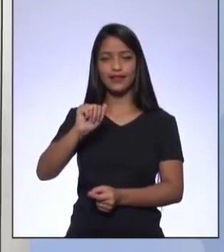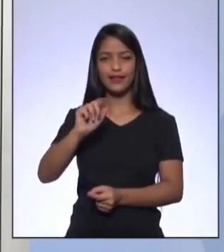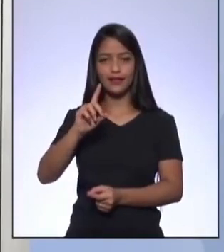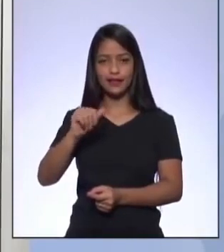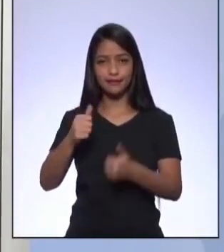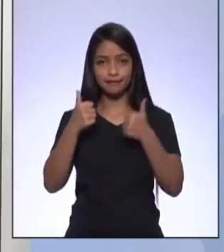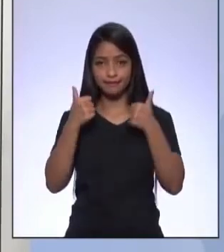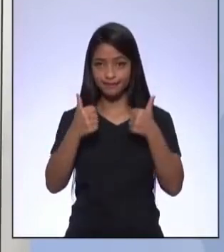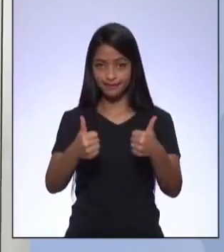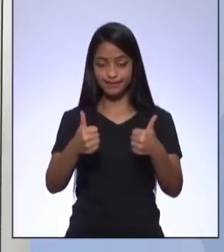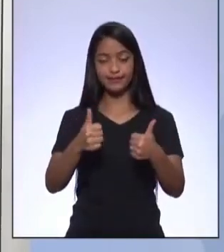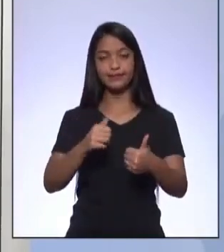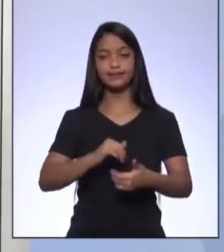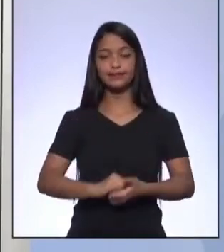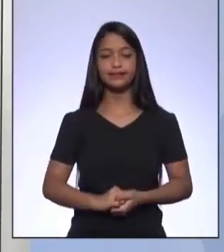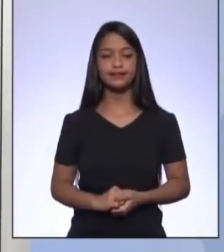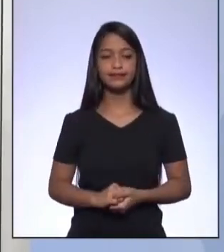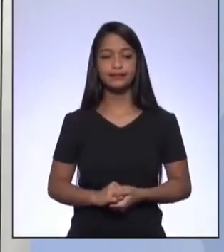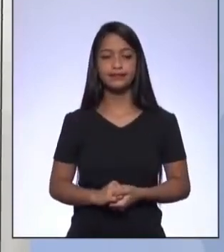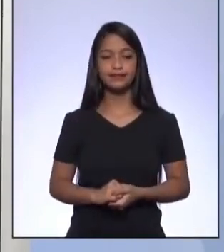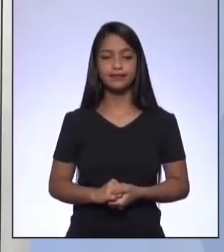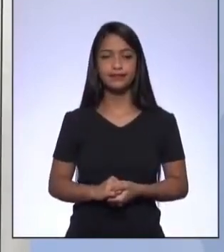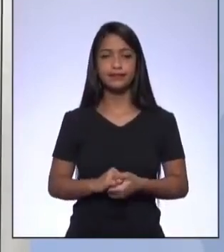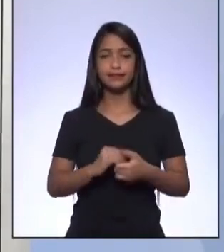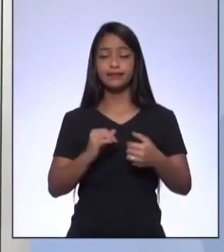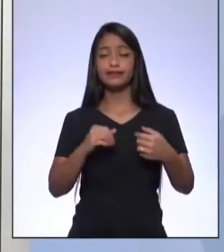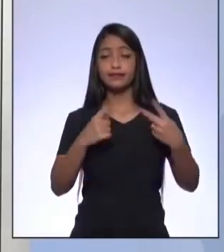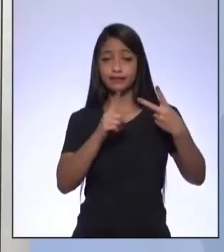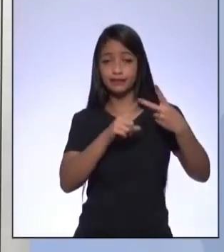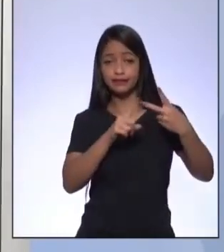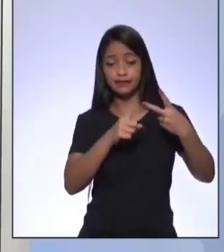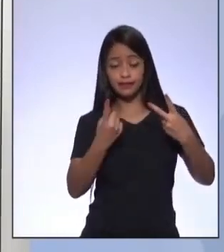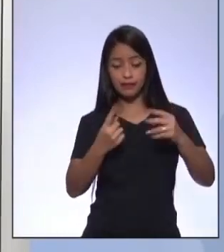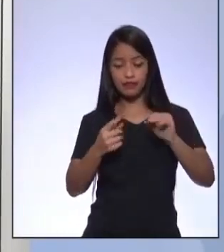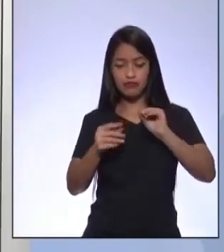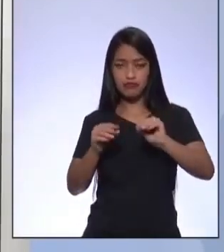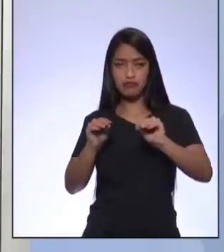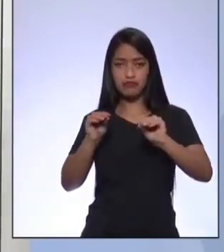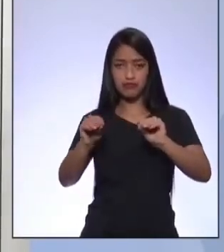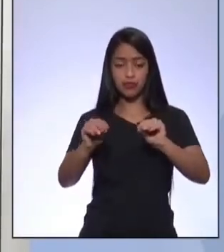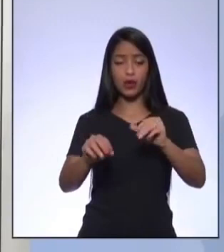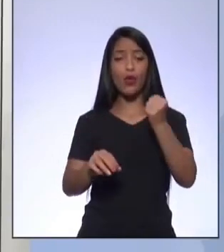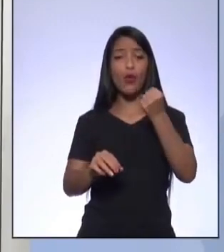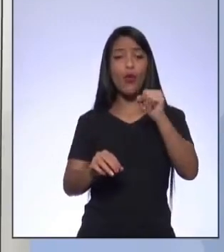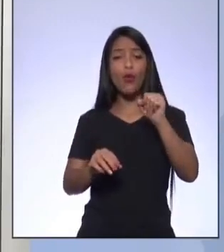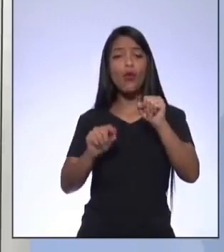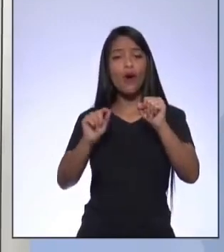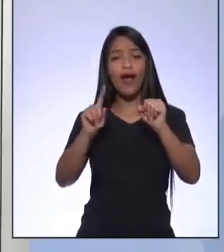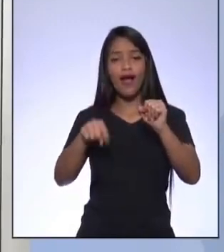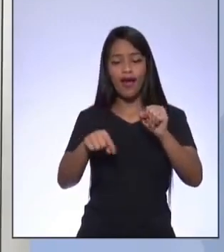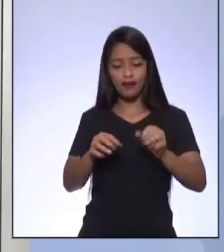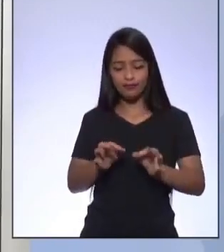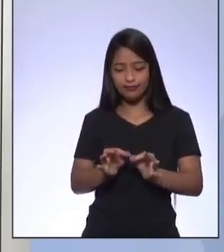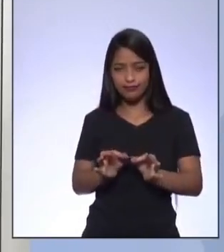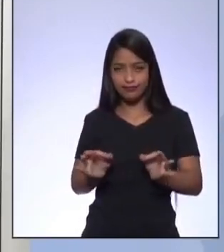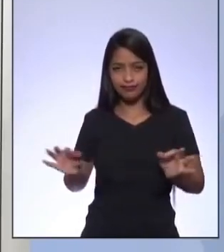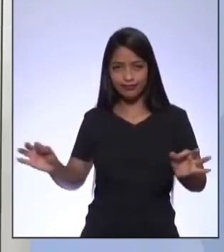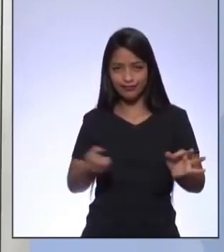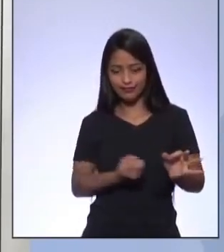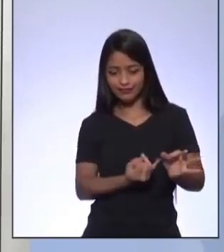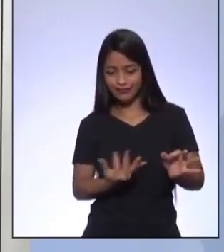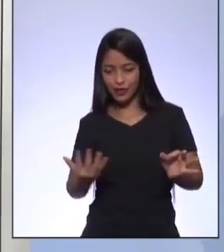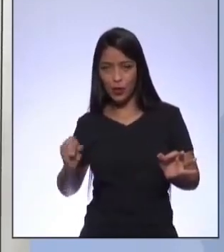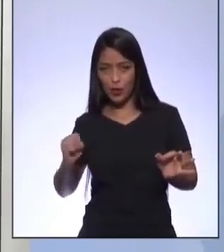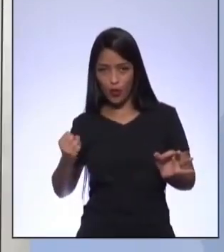Tudo bem? Par ordenado de coordenadas 8, abscissa, 10, ordenada. São